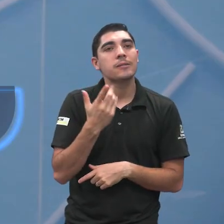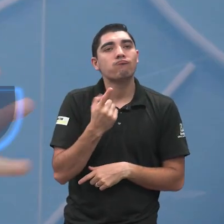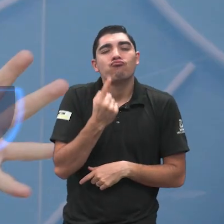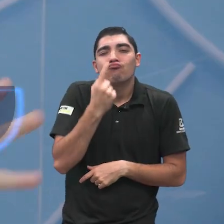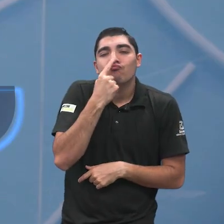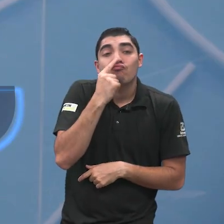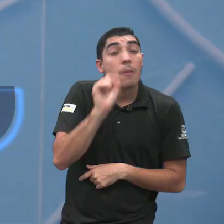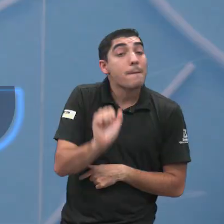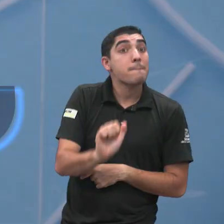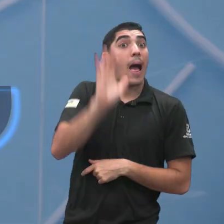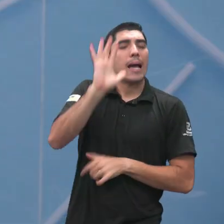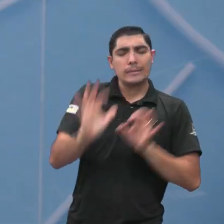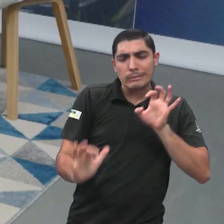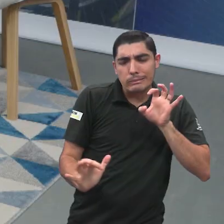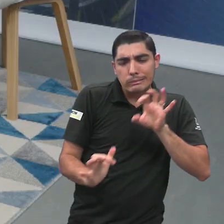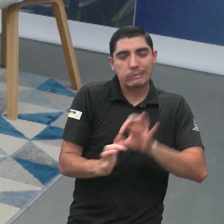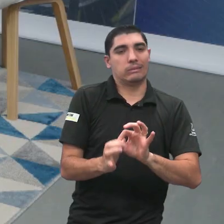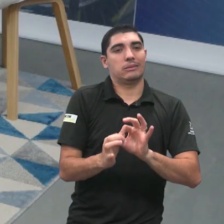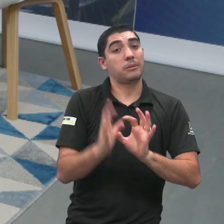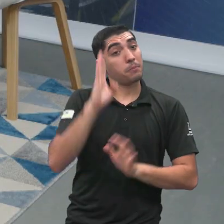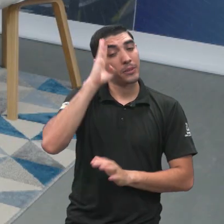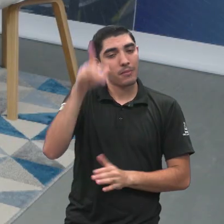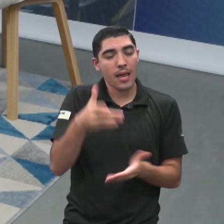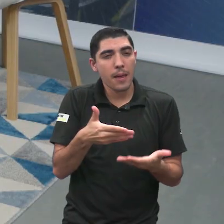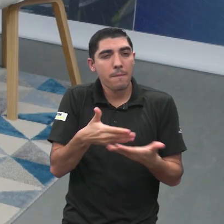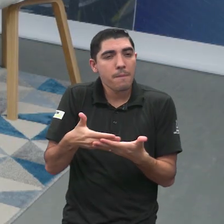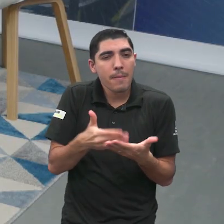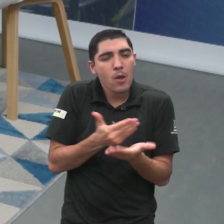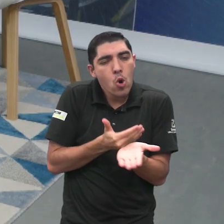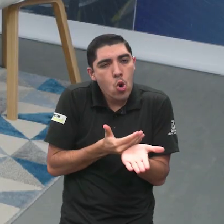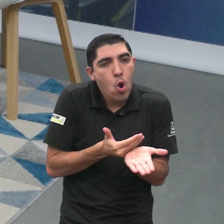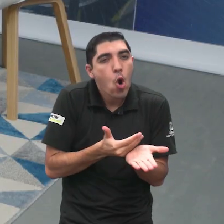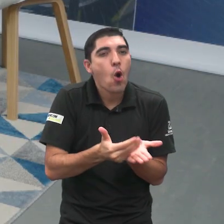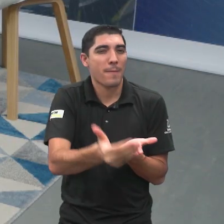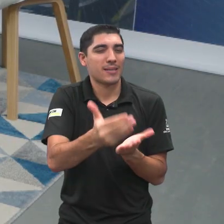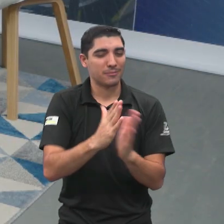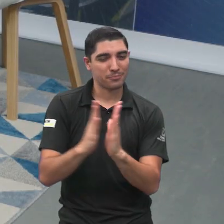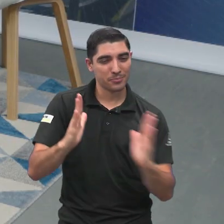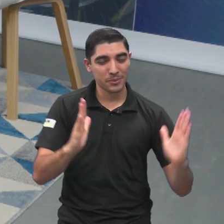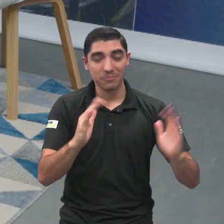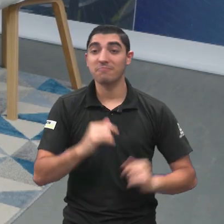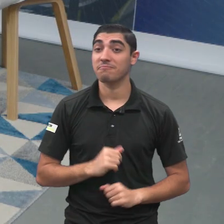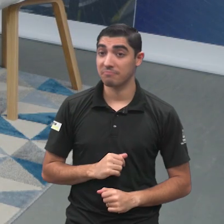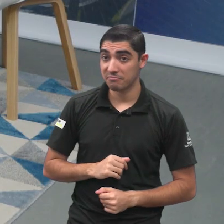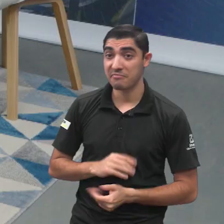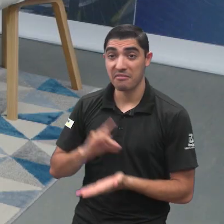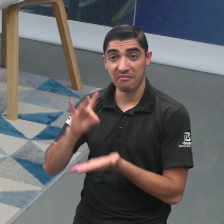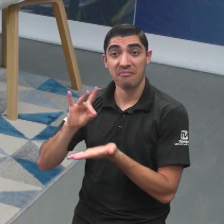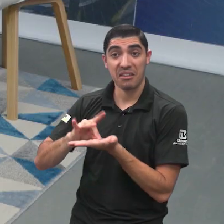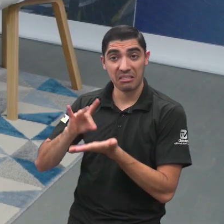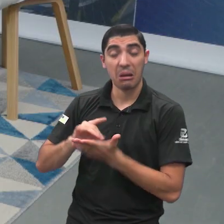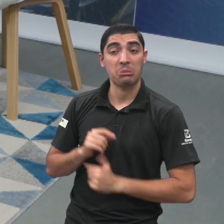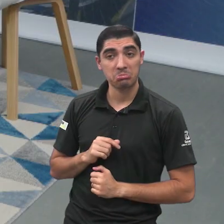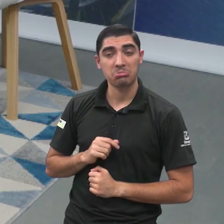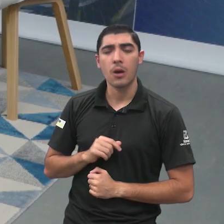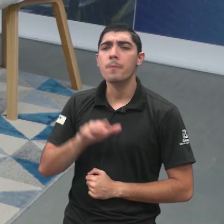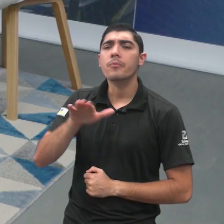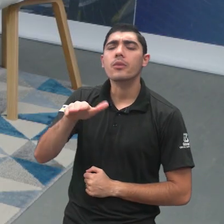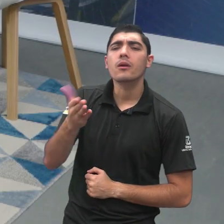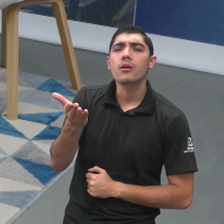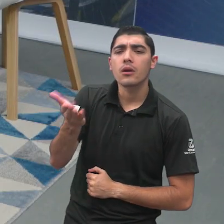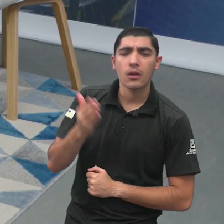filho desde o momento inicial de vida. Com certeza, extrema importância isso que você trouxe para a gente. Ô Jennifer,